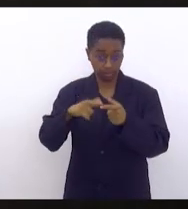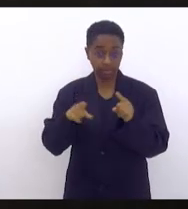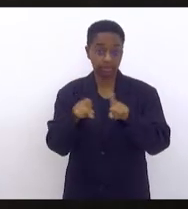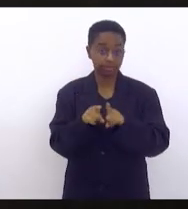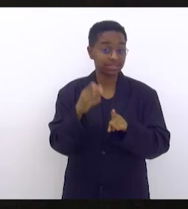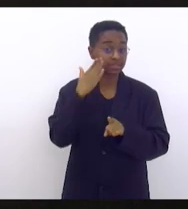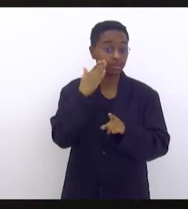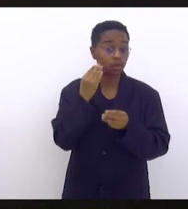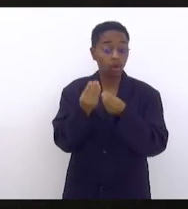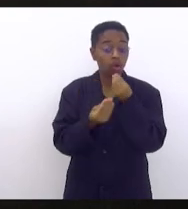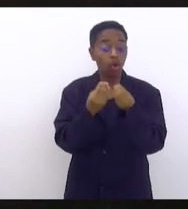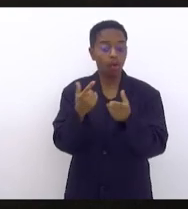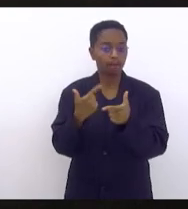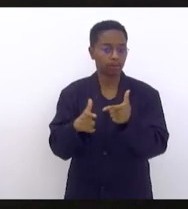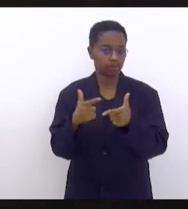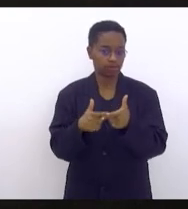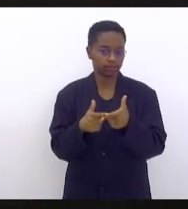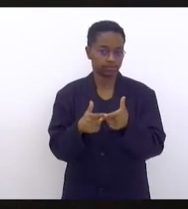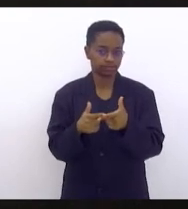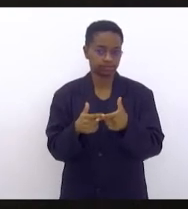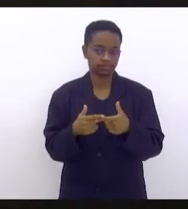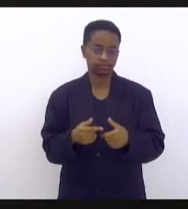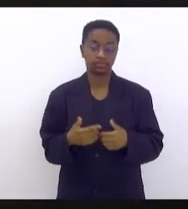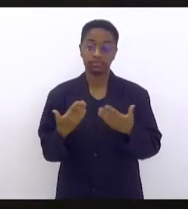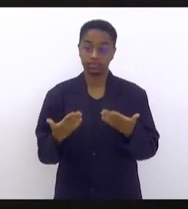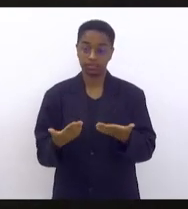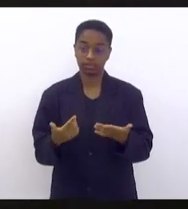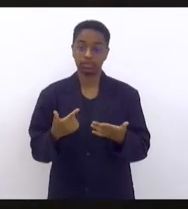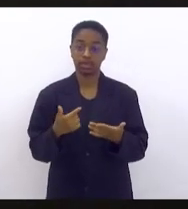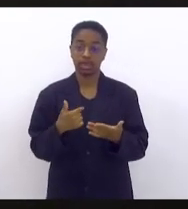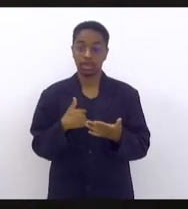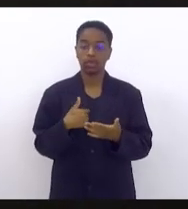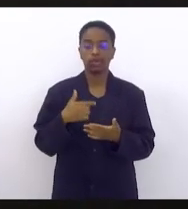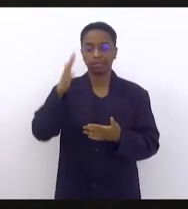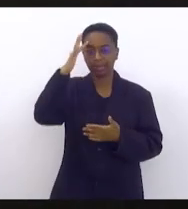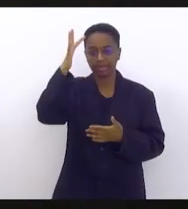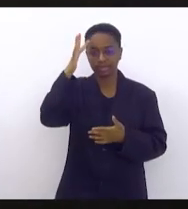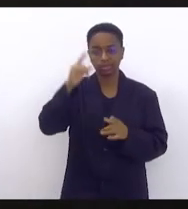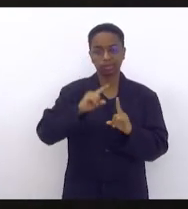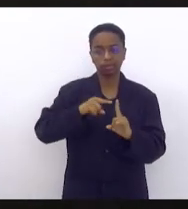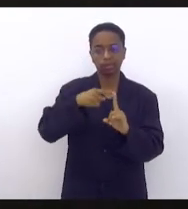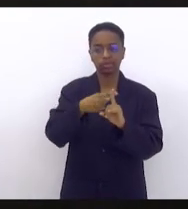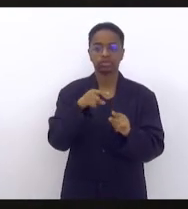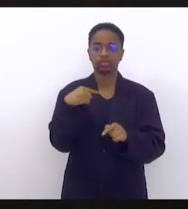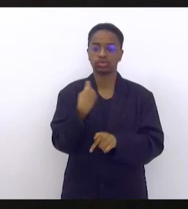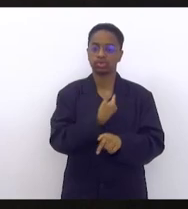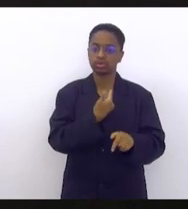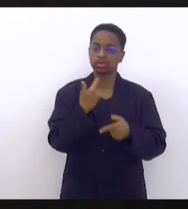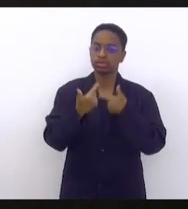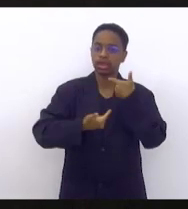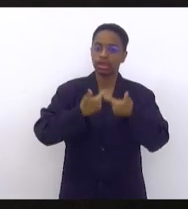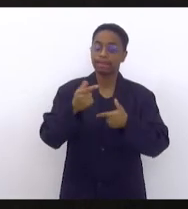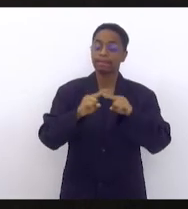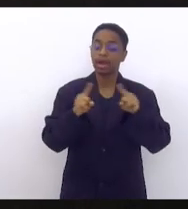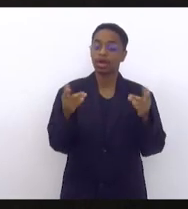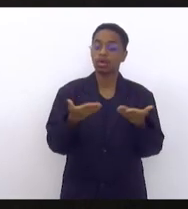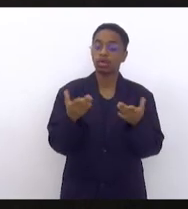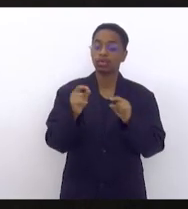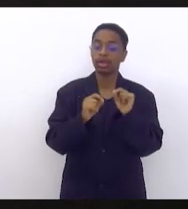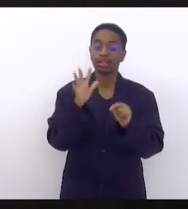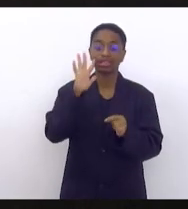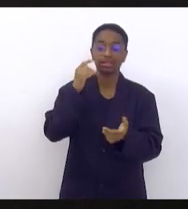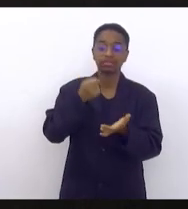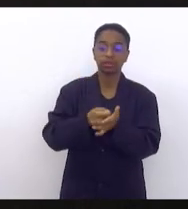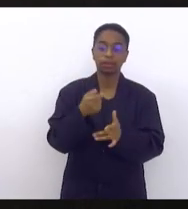problema. Né? Então, olha só, estou otimista, nós vamos trabalhar. O corpo técnico tem... Agora é um movimento político, é decisão